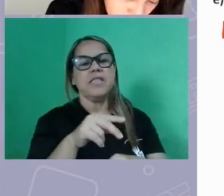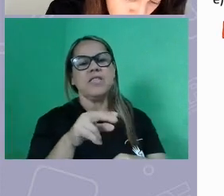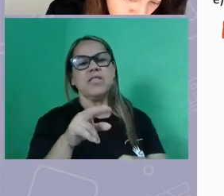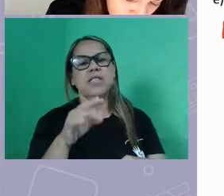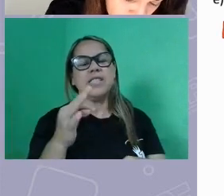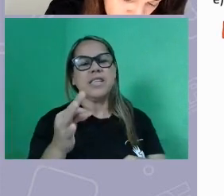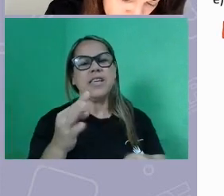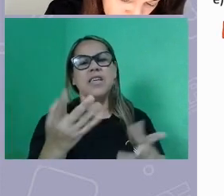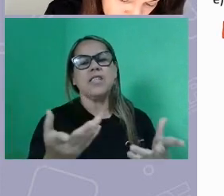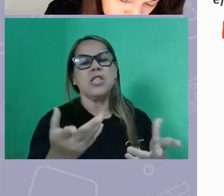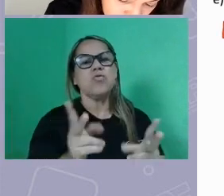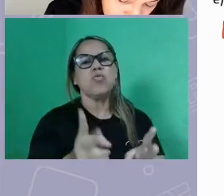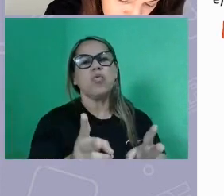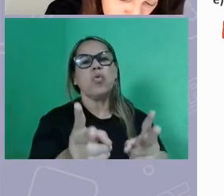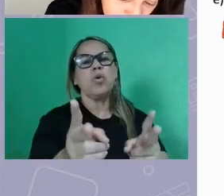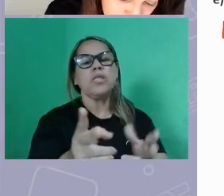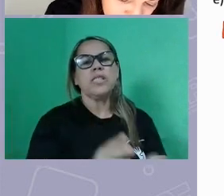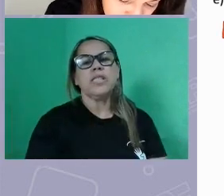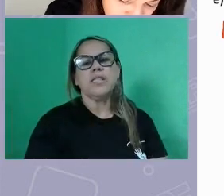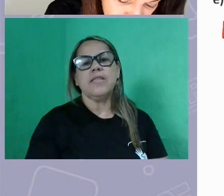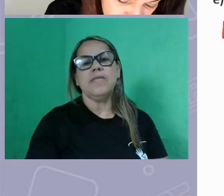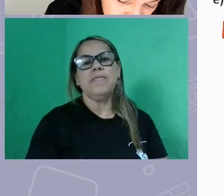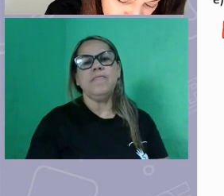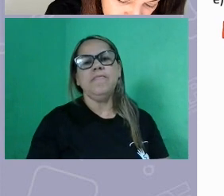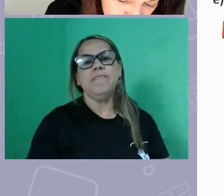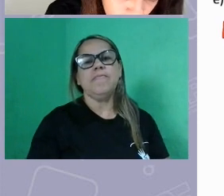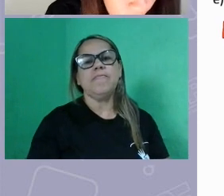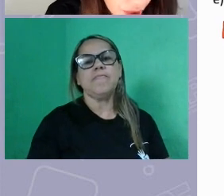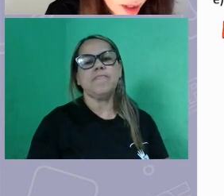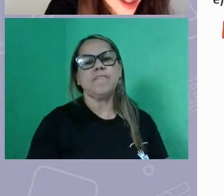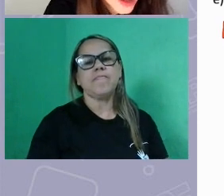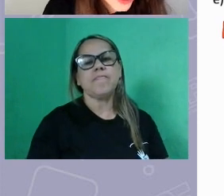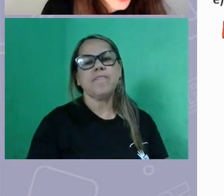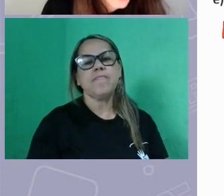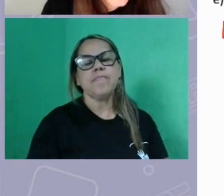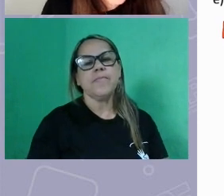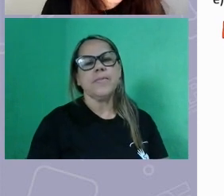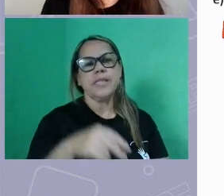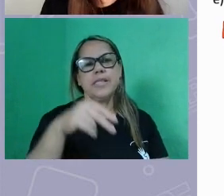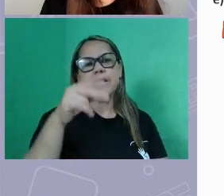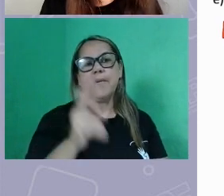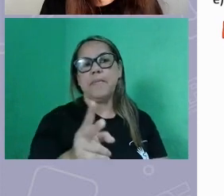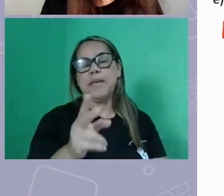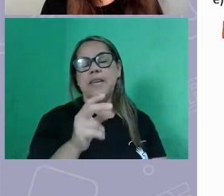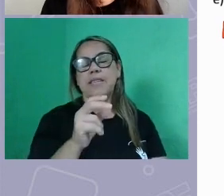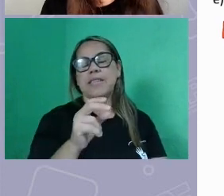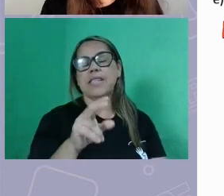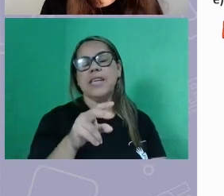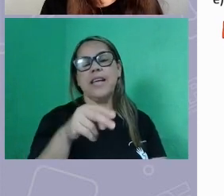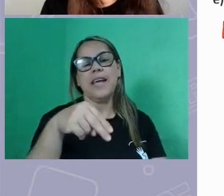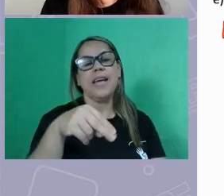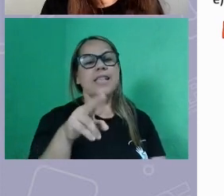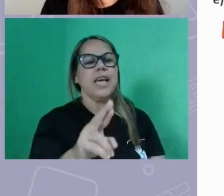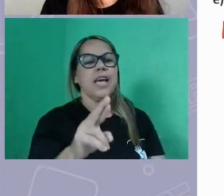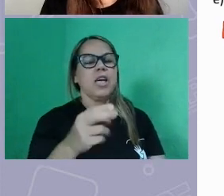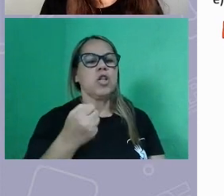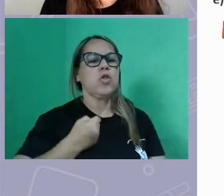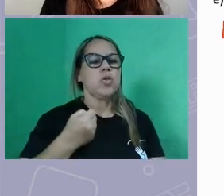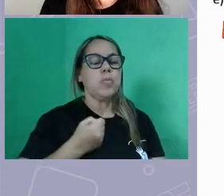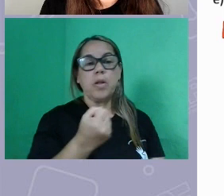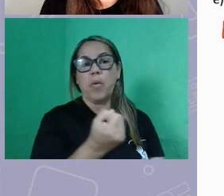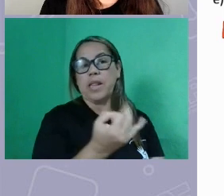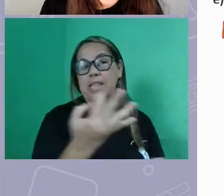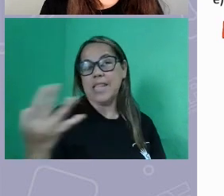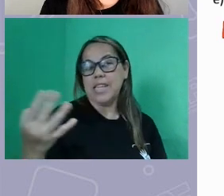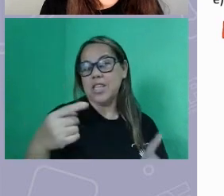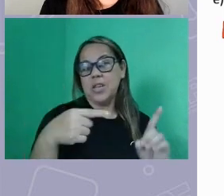essa constante aqui é a inclinação fica dependendo dessa constante NR que é o número de mols vezes a constante dos